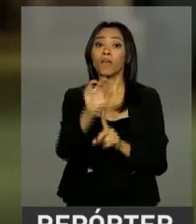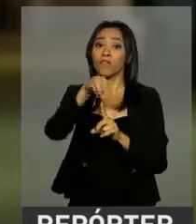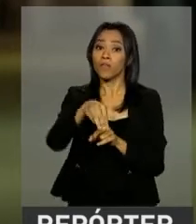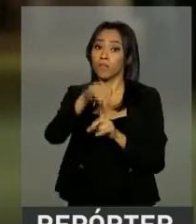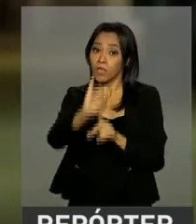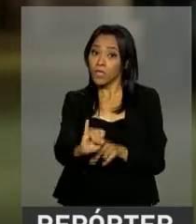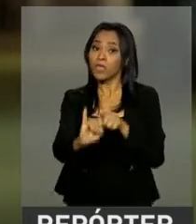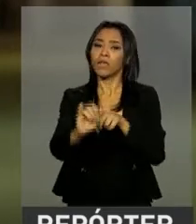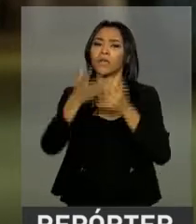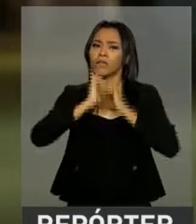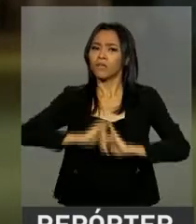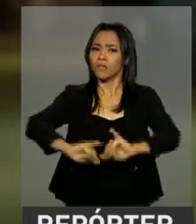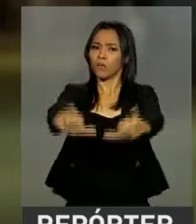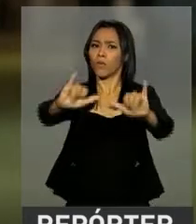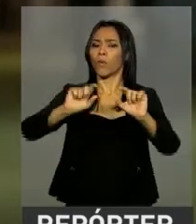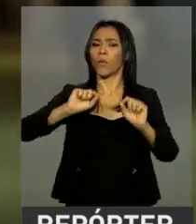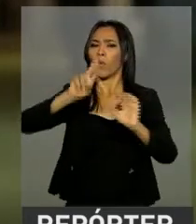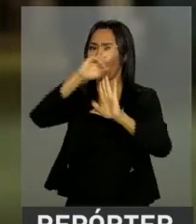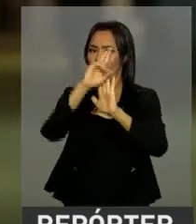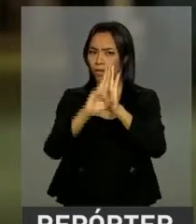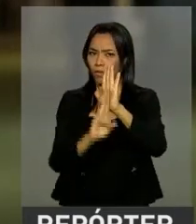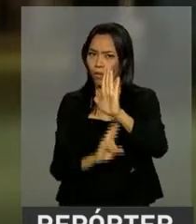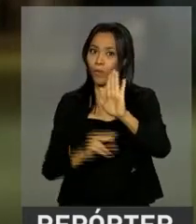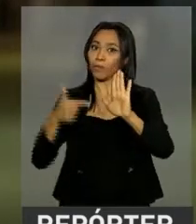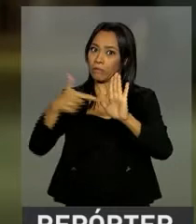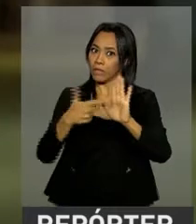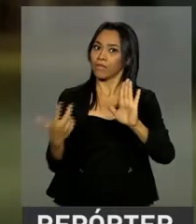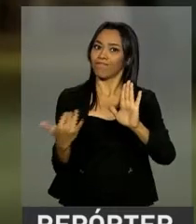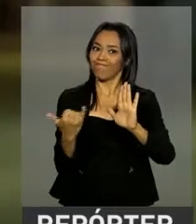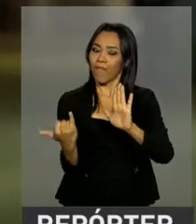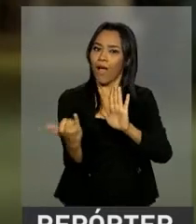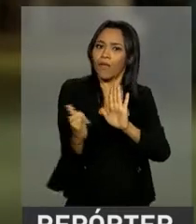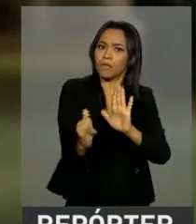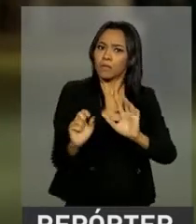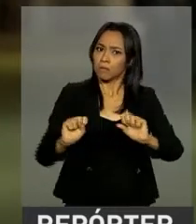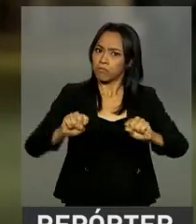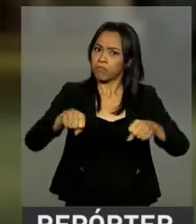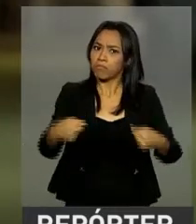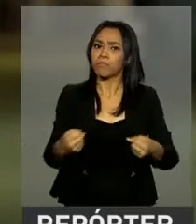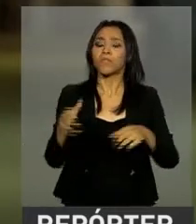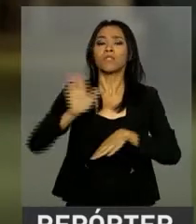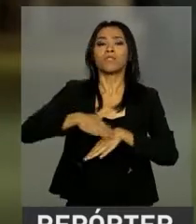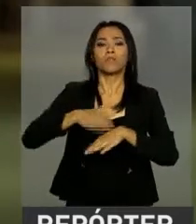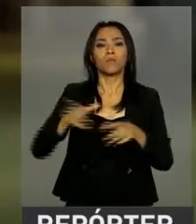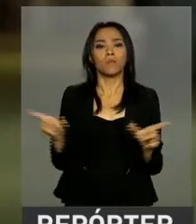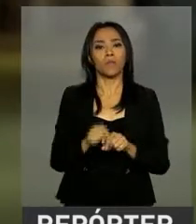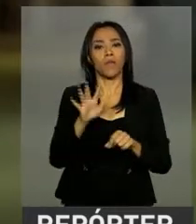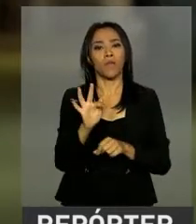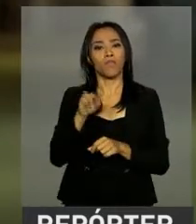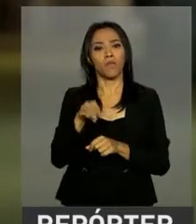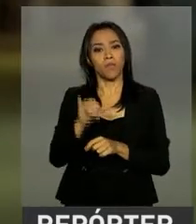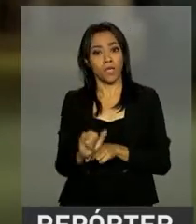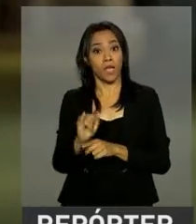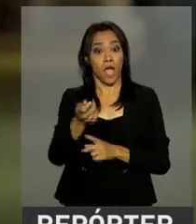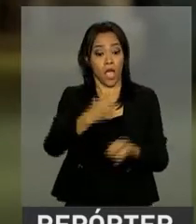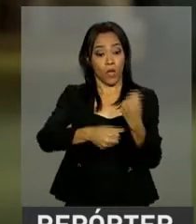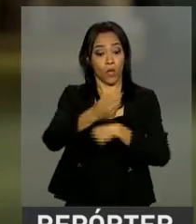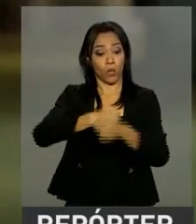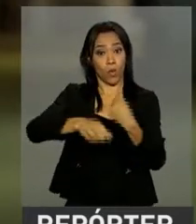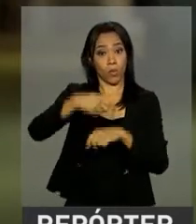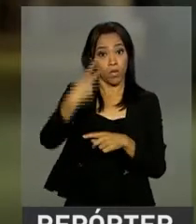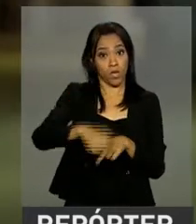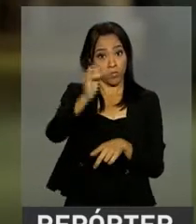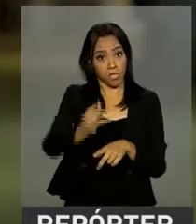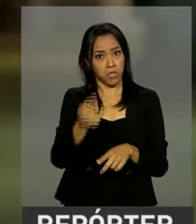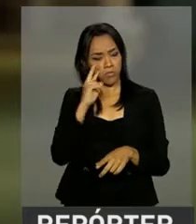Internacional divulgou um relatório que aponta para essa tendência. Segundo o FMI, a economia nacional já pode mostrar